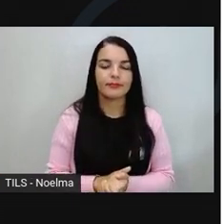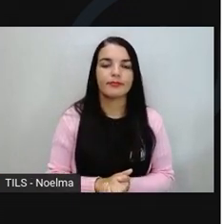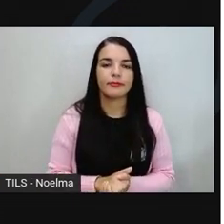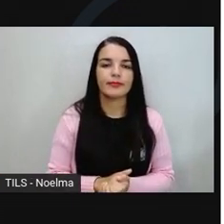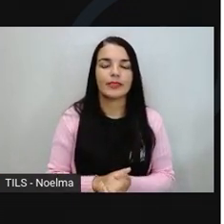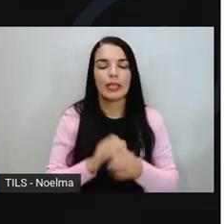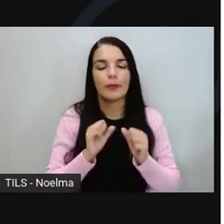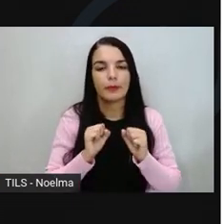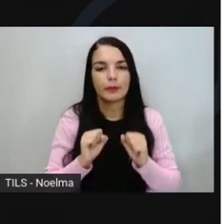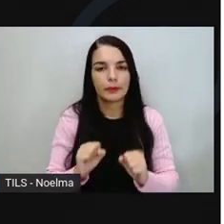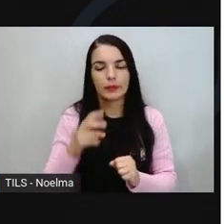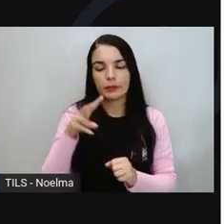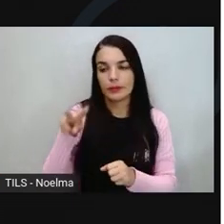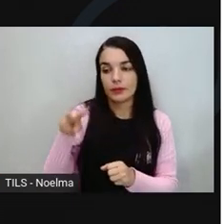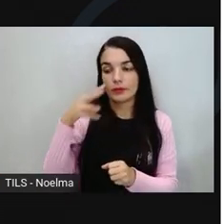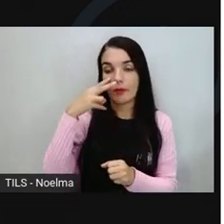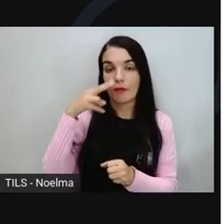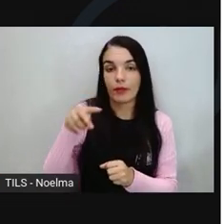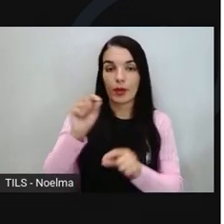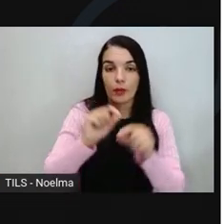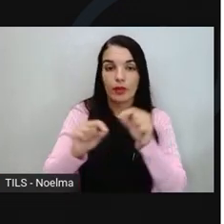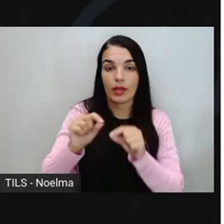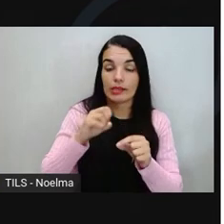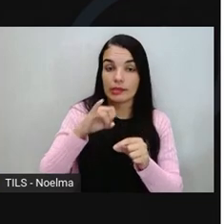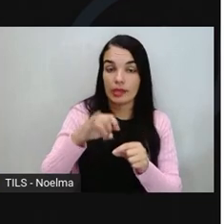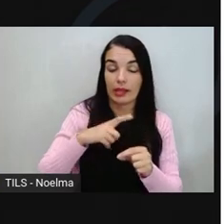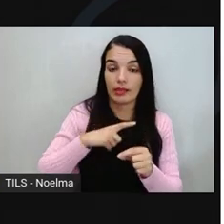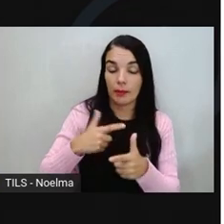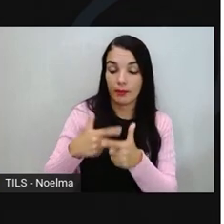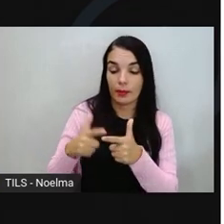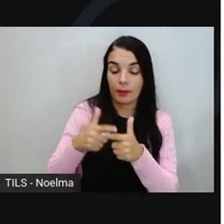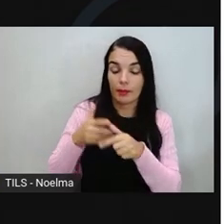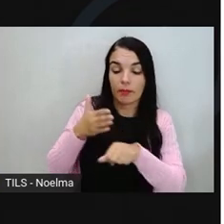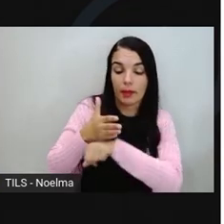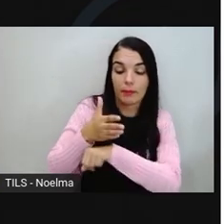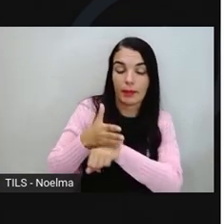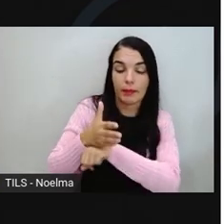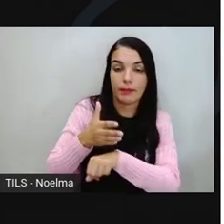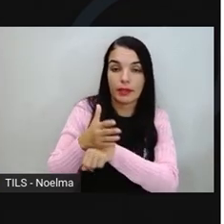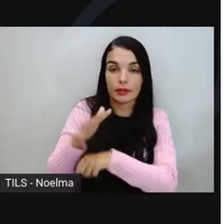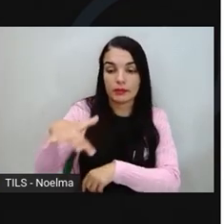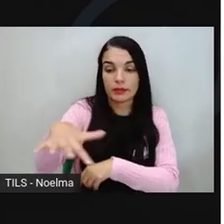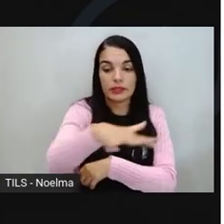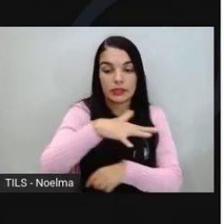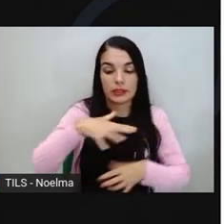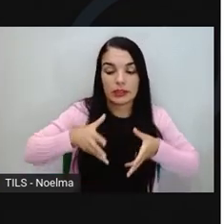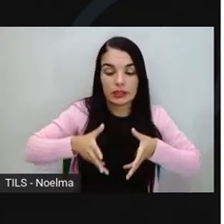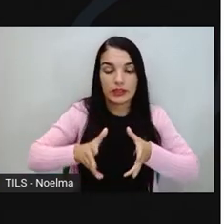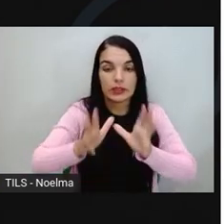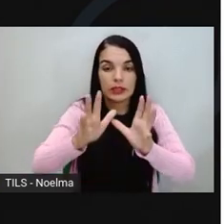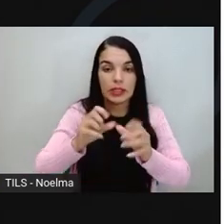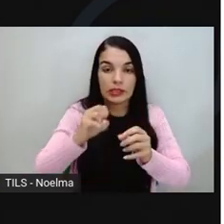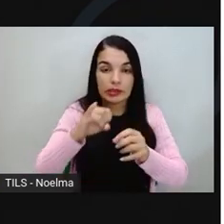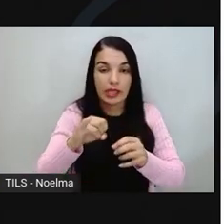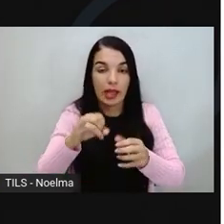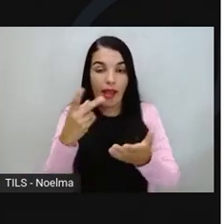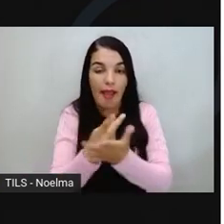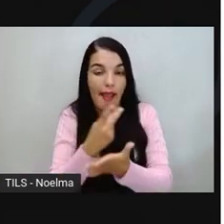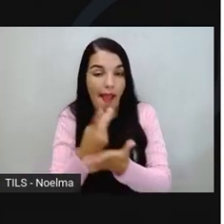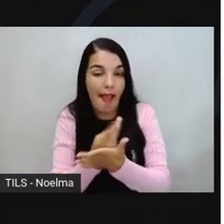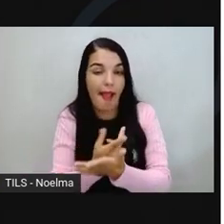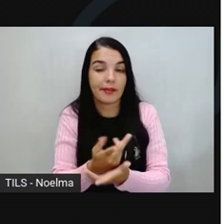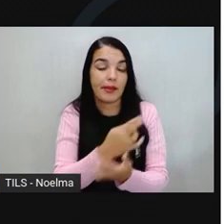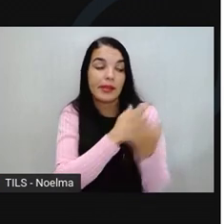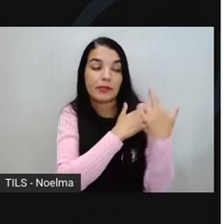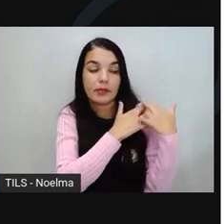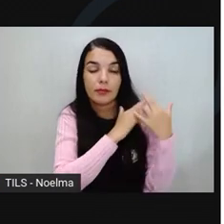Podemos ver assim que interferências no ecossistema e, consequentemente, no seu fluxo de energia, quando feitas de forma